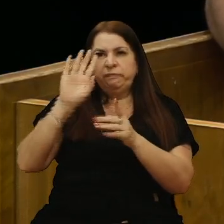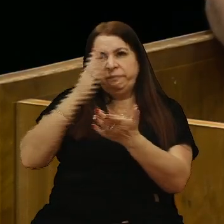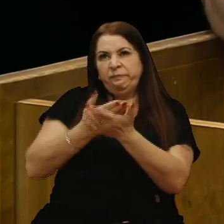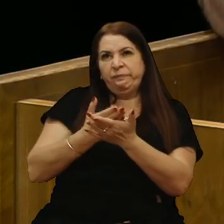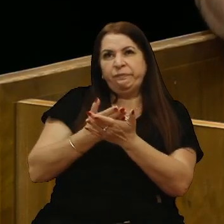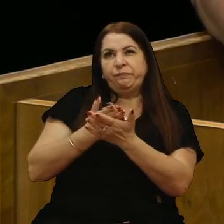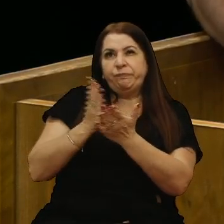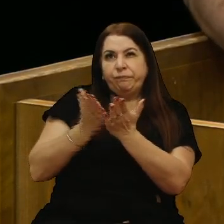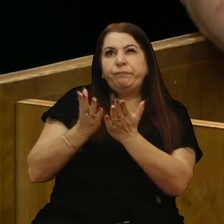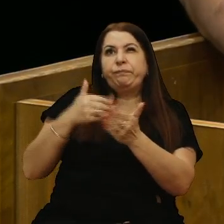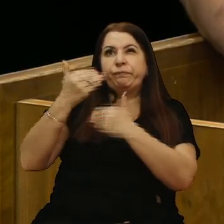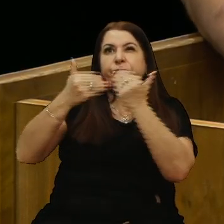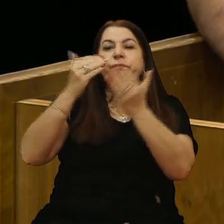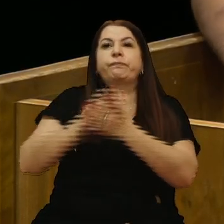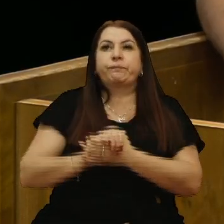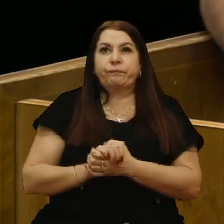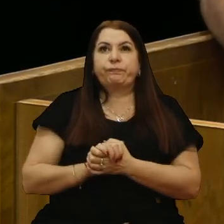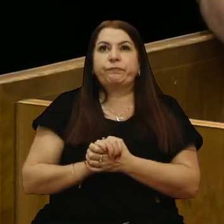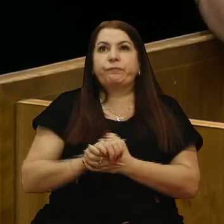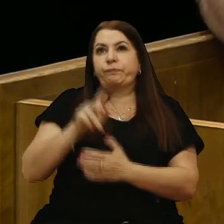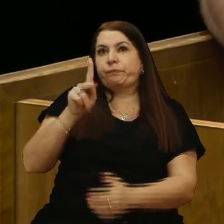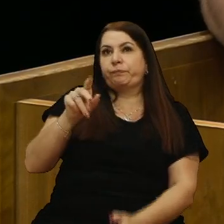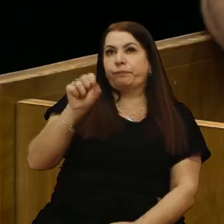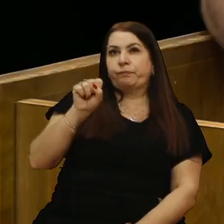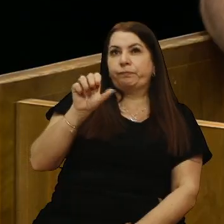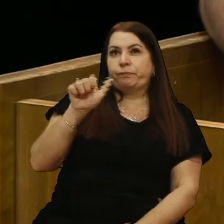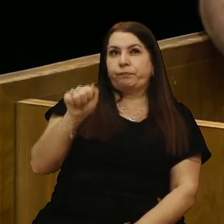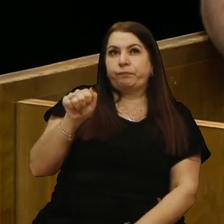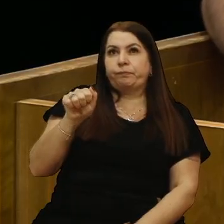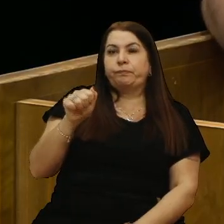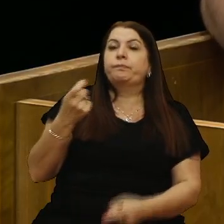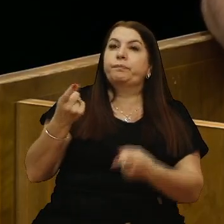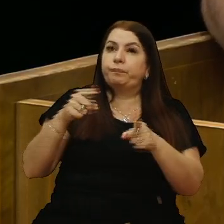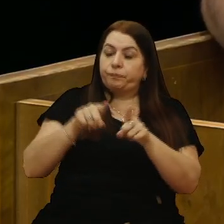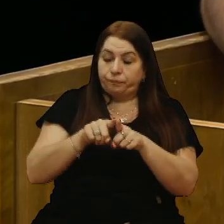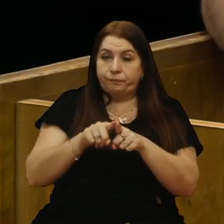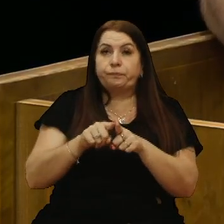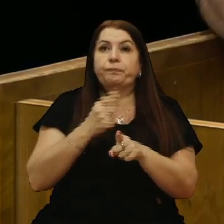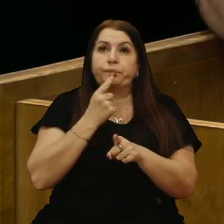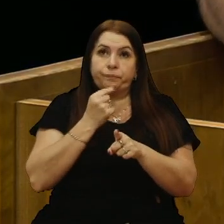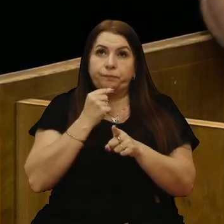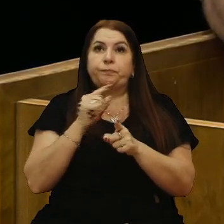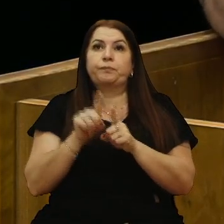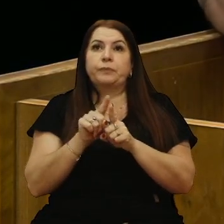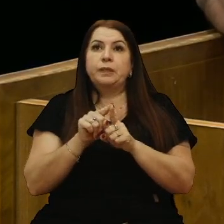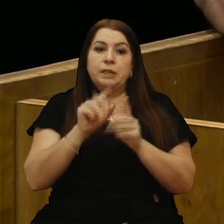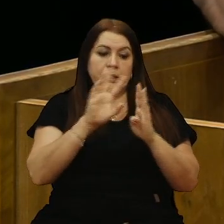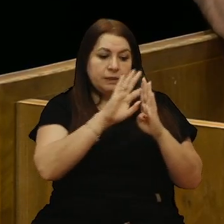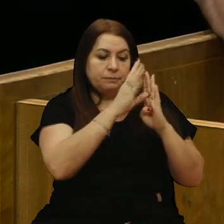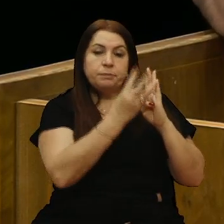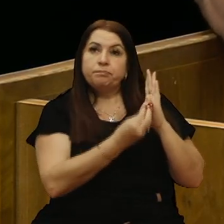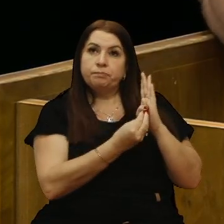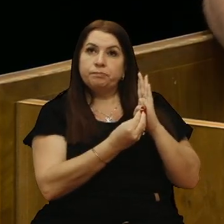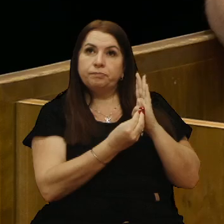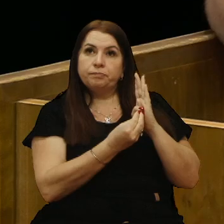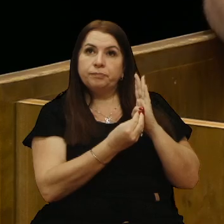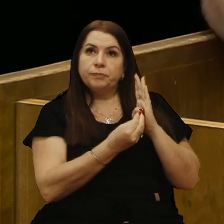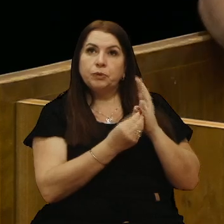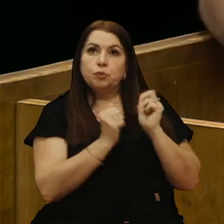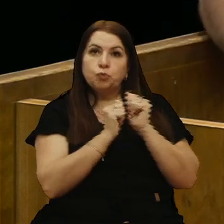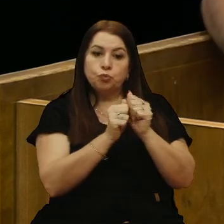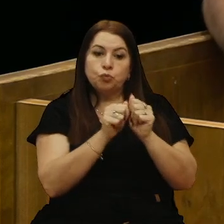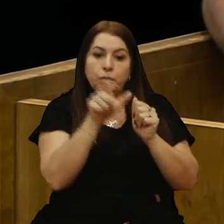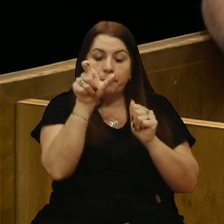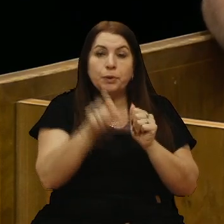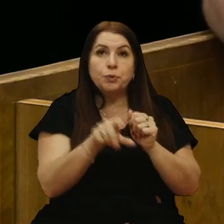esse processo do PSA, com essa parceria, João, que nós temos que ter, SAMAI com produtores,